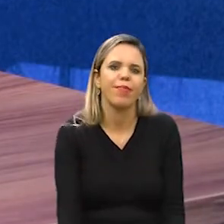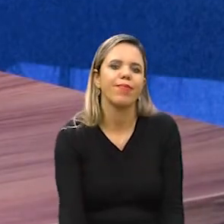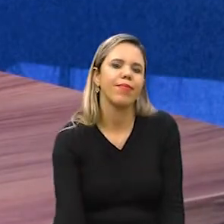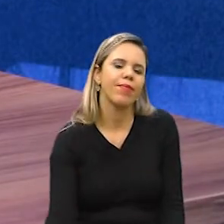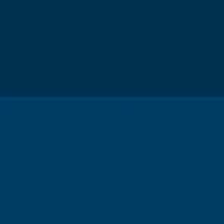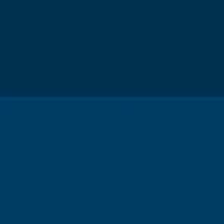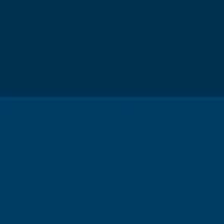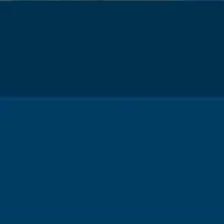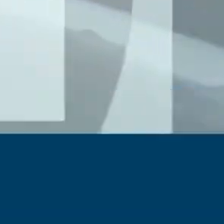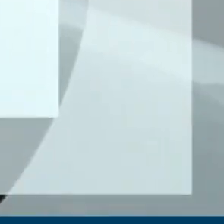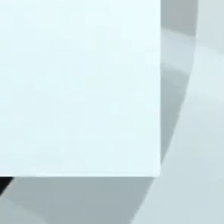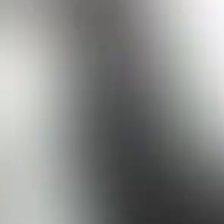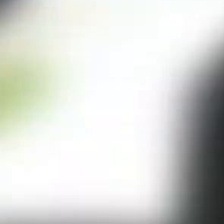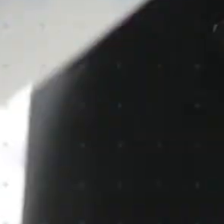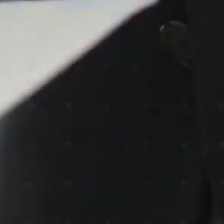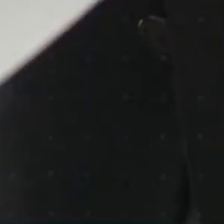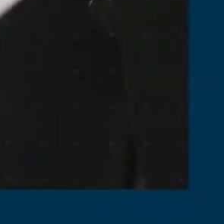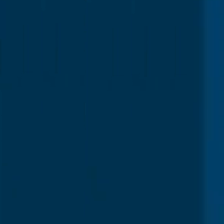volta já já.